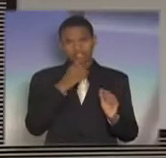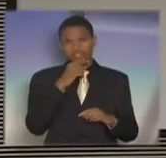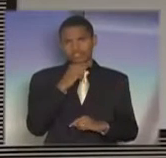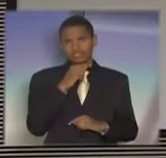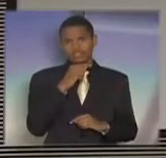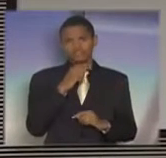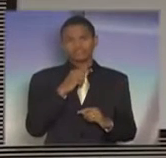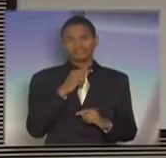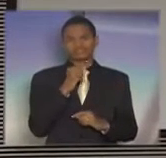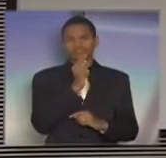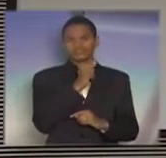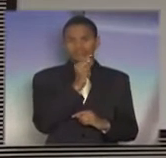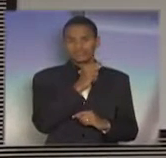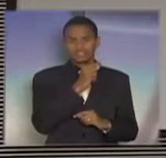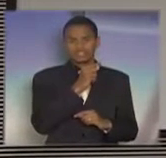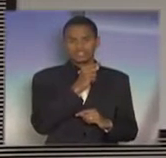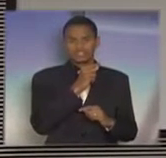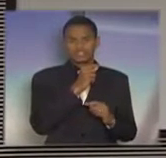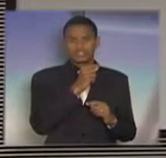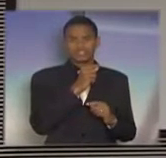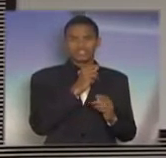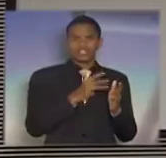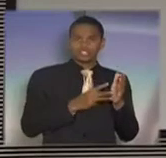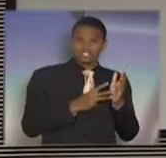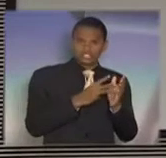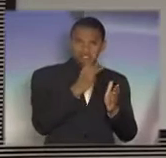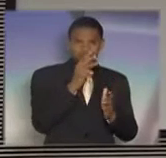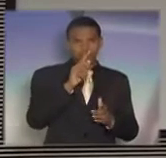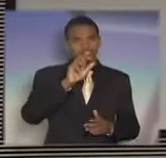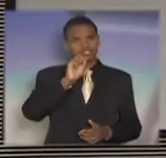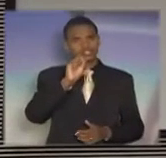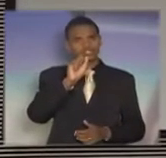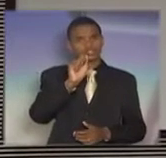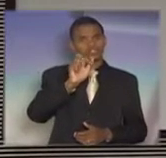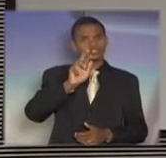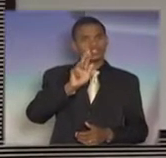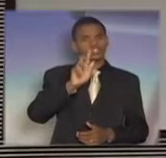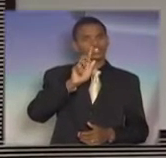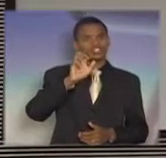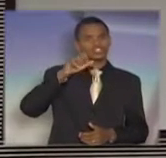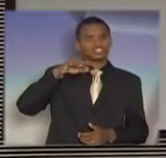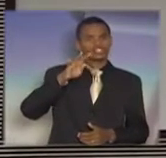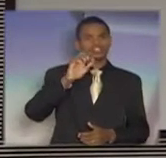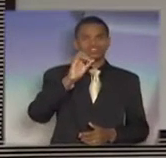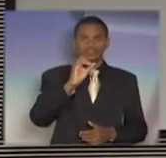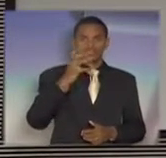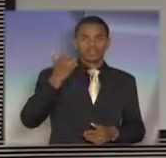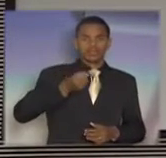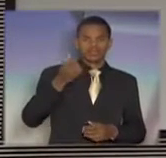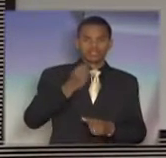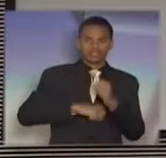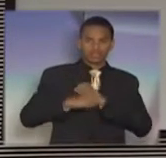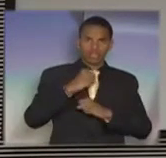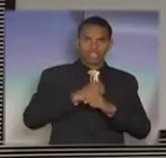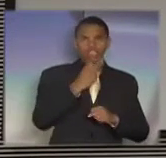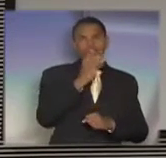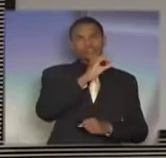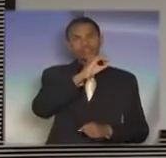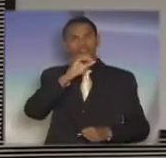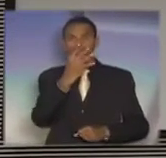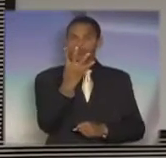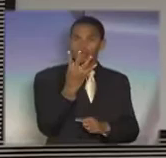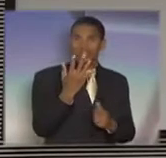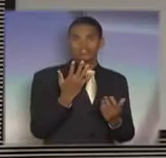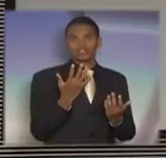aposentado ele é inativo desde 2004 sargento hercílio vejam bem estava aposentado mas